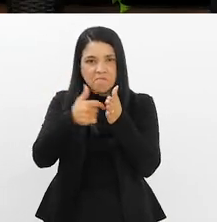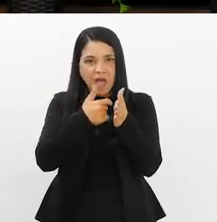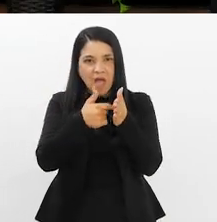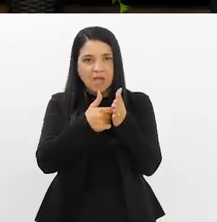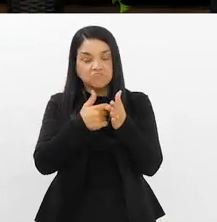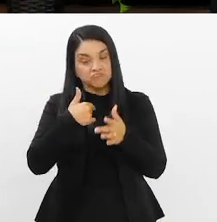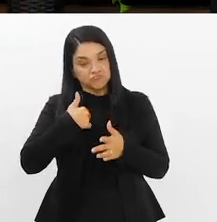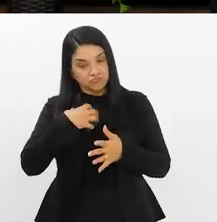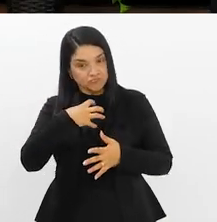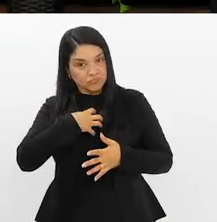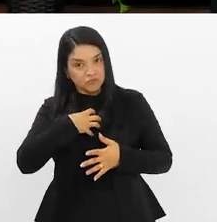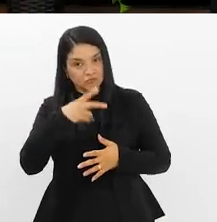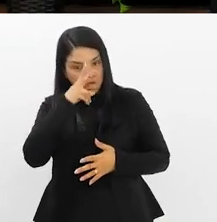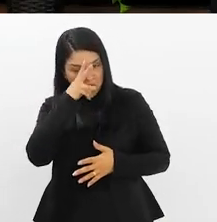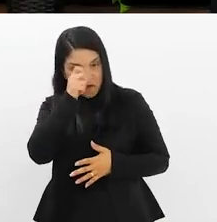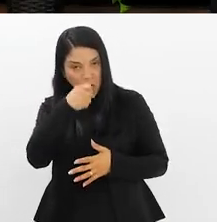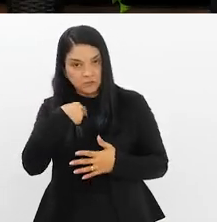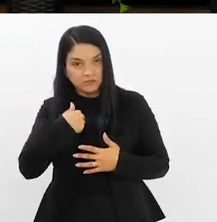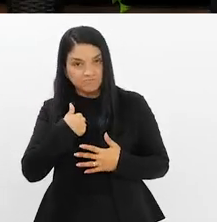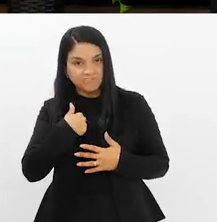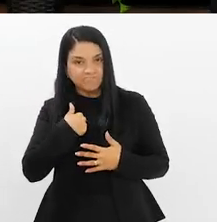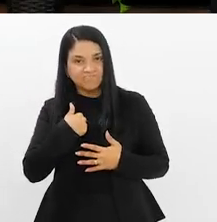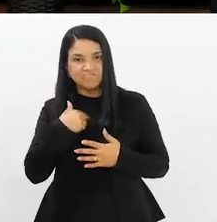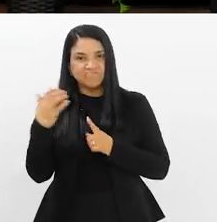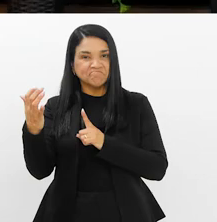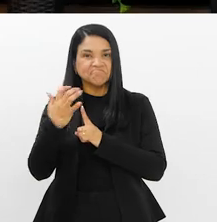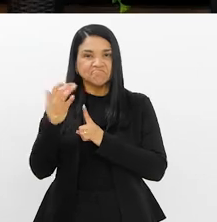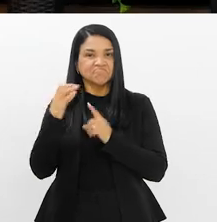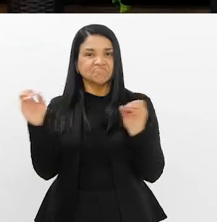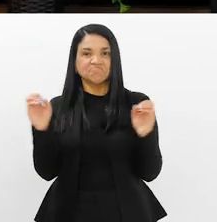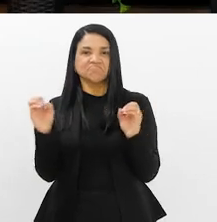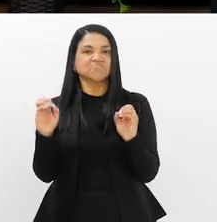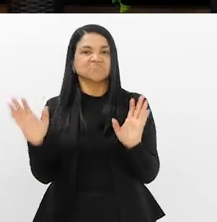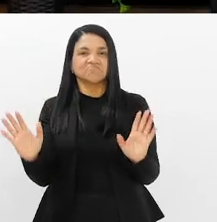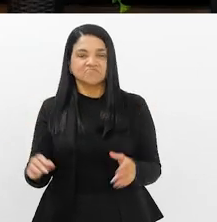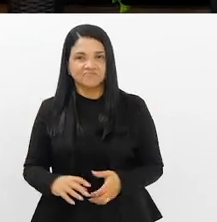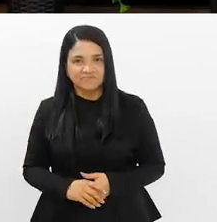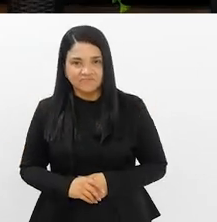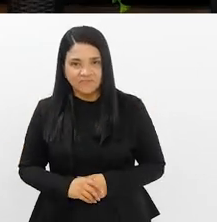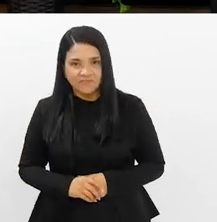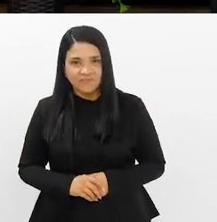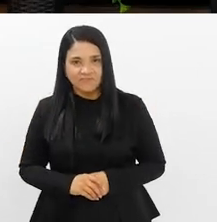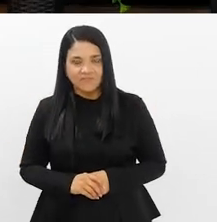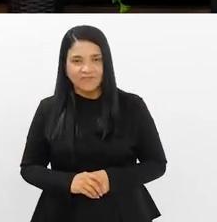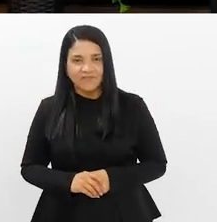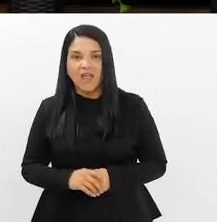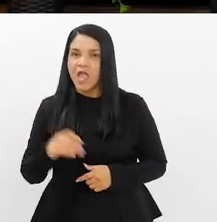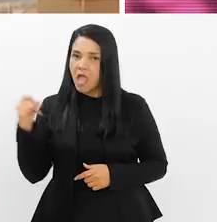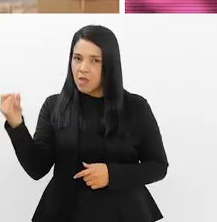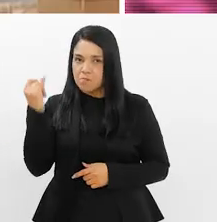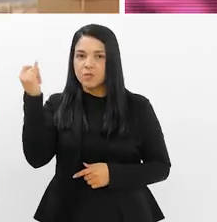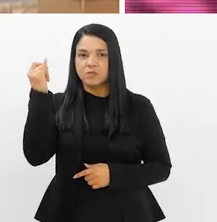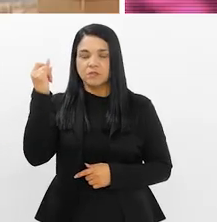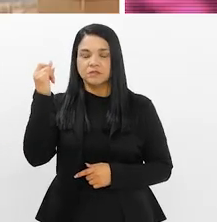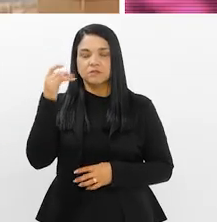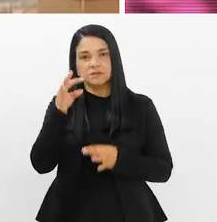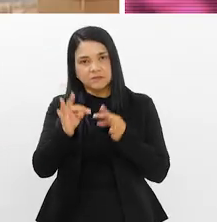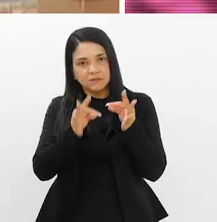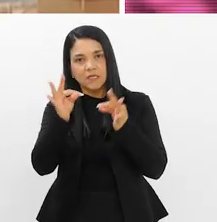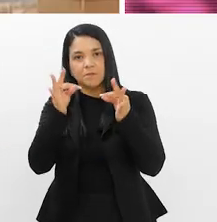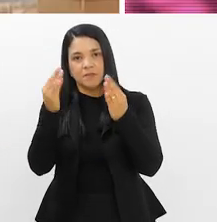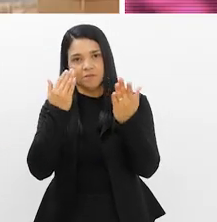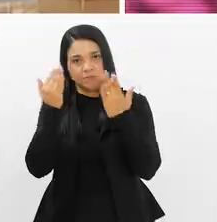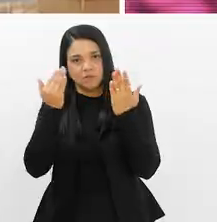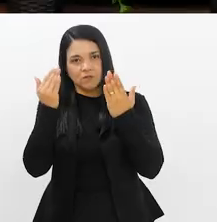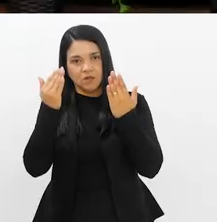pessoas questionando, se eu estou fortalecida, não me atingem da mesma maneira. Essa é a maior importância